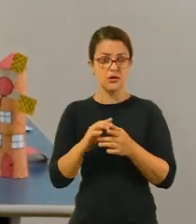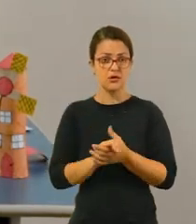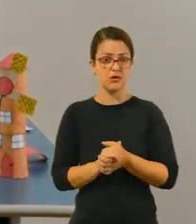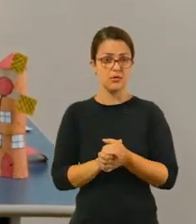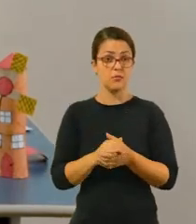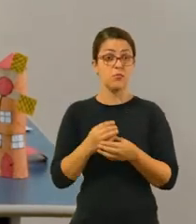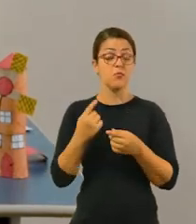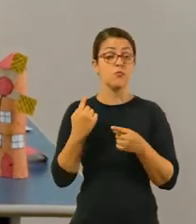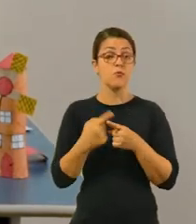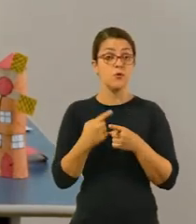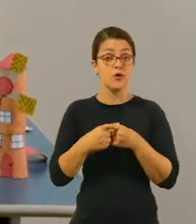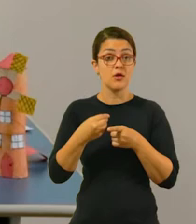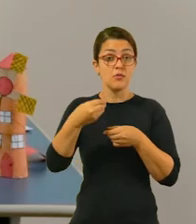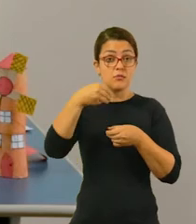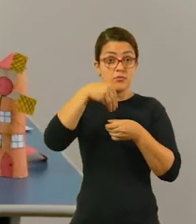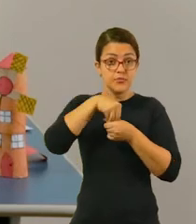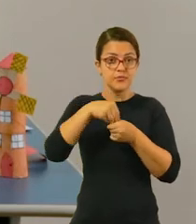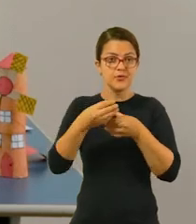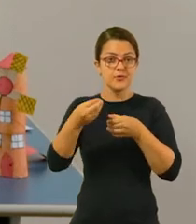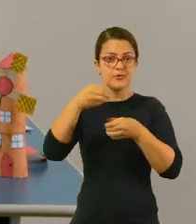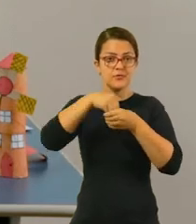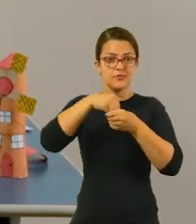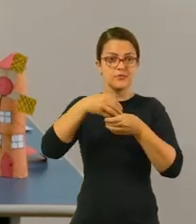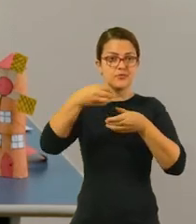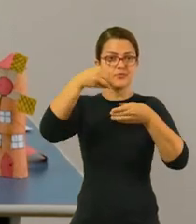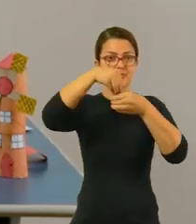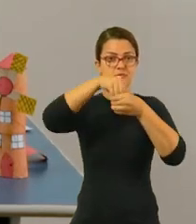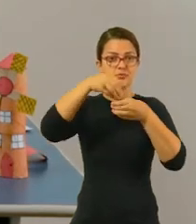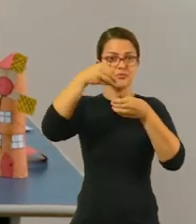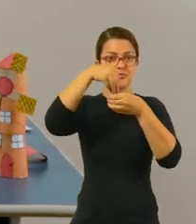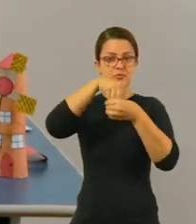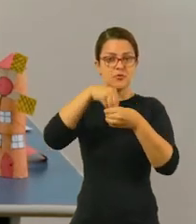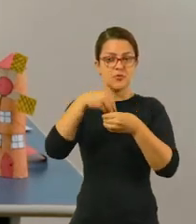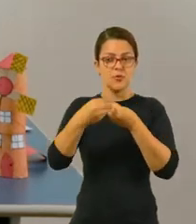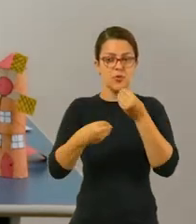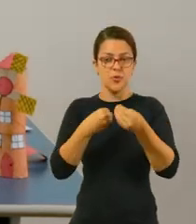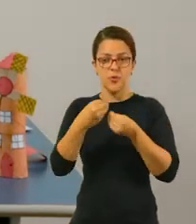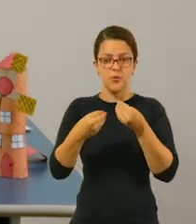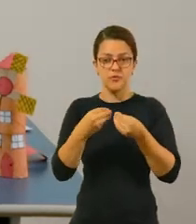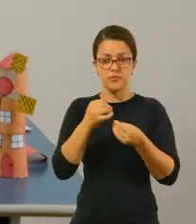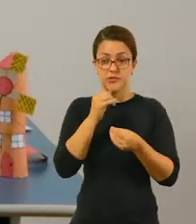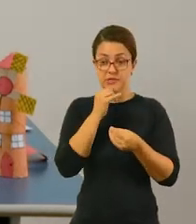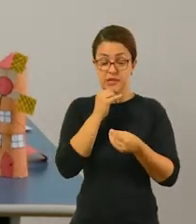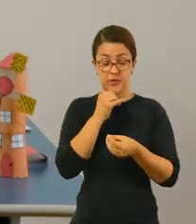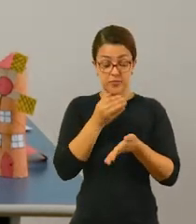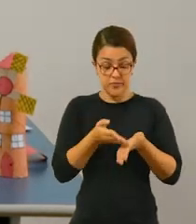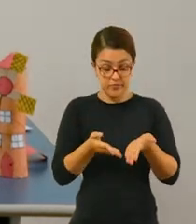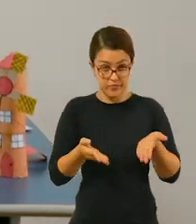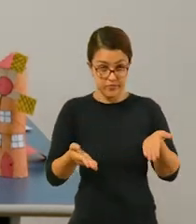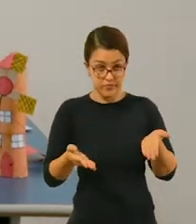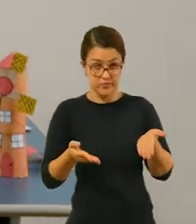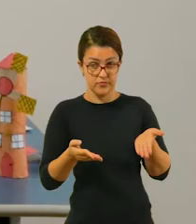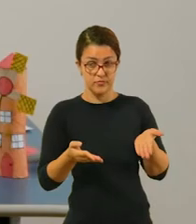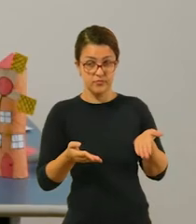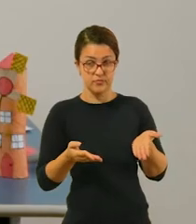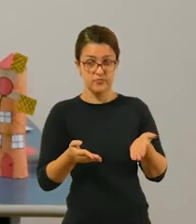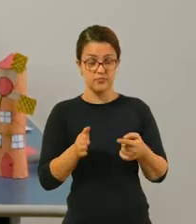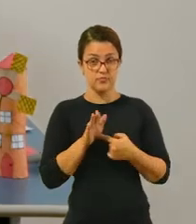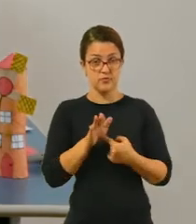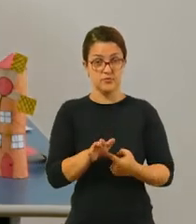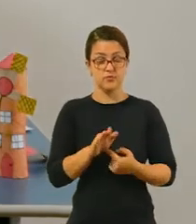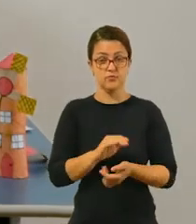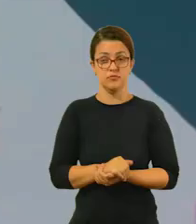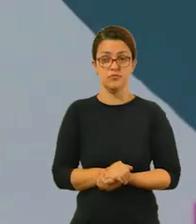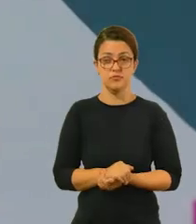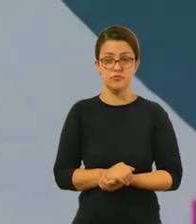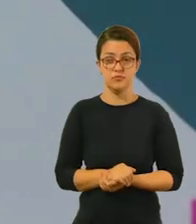são bonequinhas que precisam ser encaixadas uma dentro da outra, como esse exemplo que eu estou dando